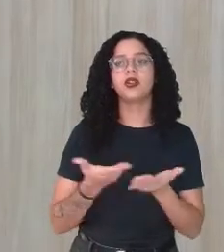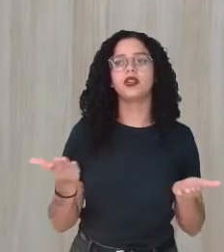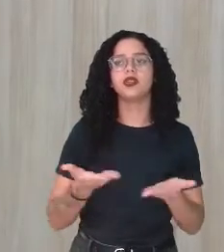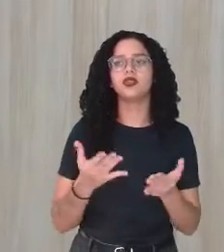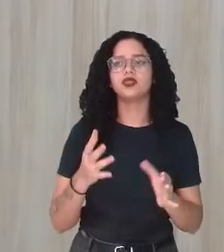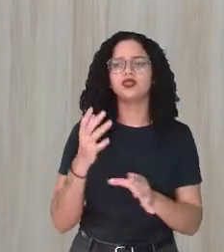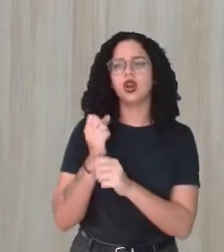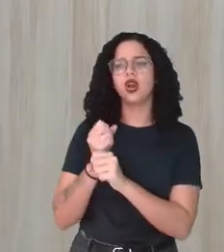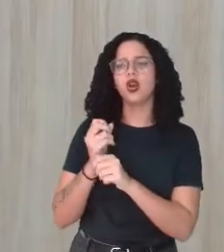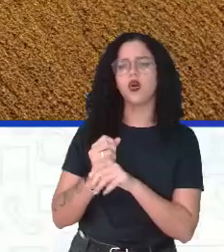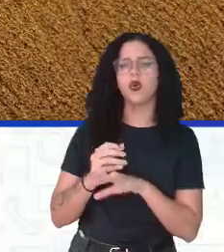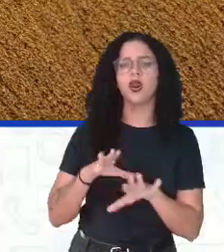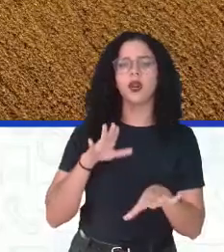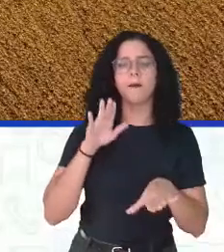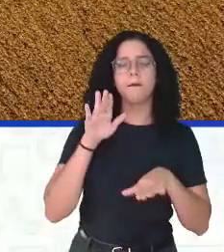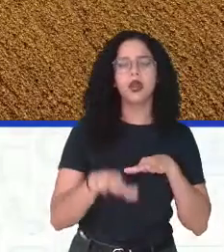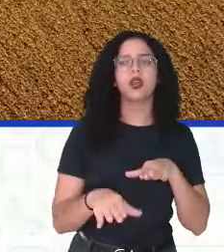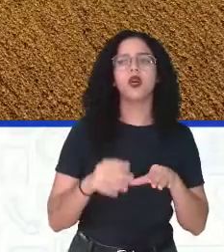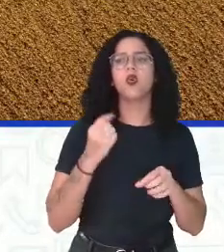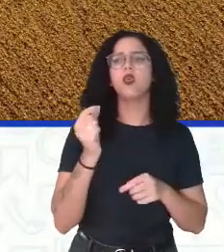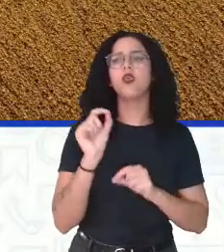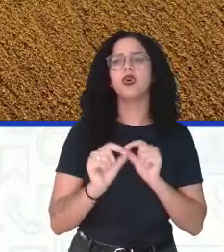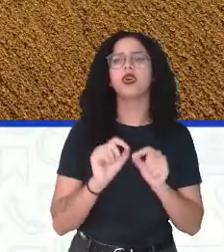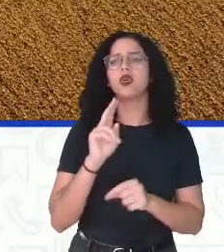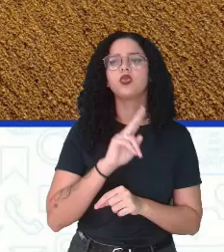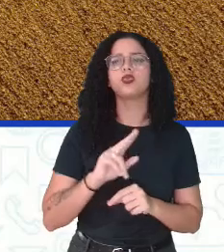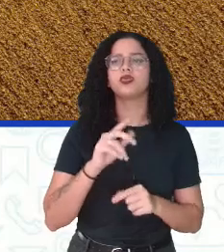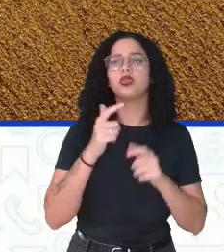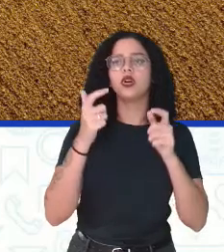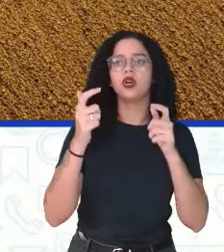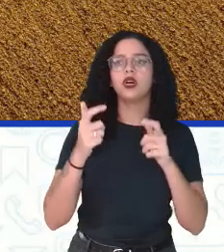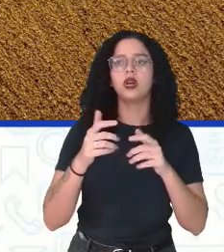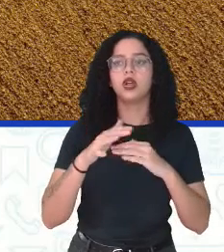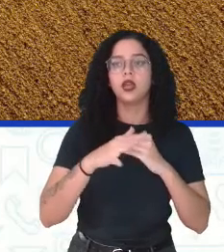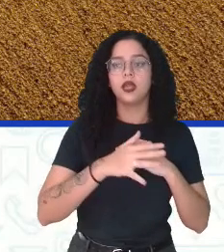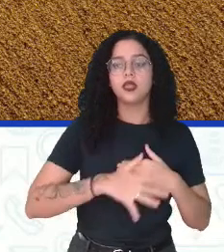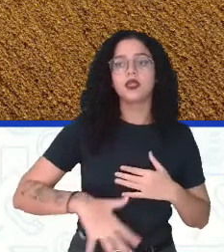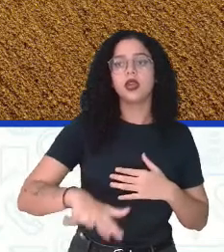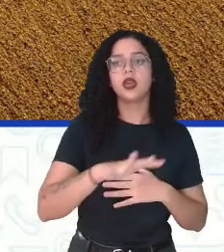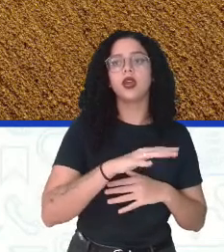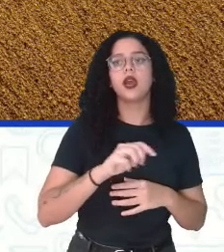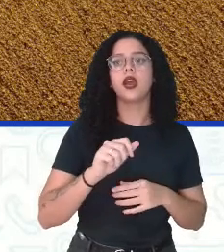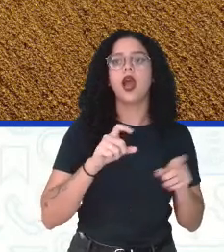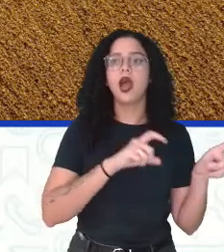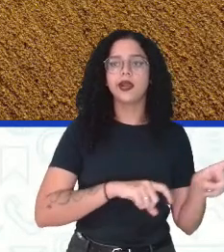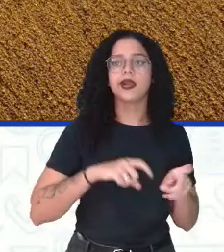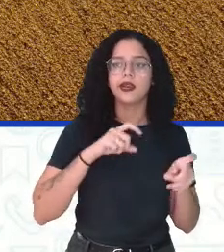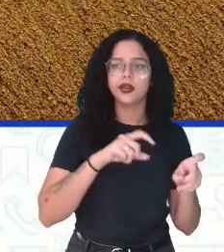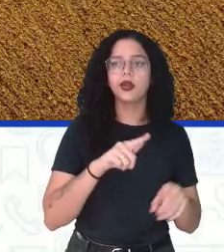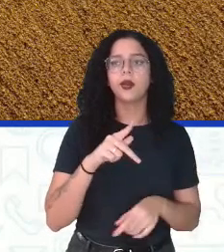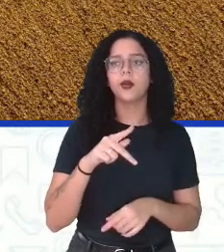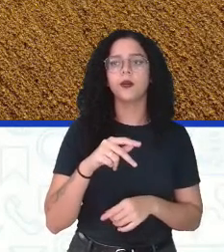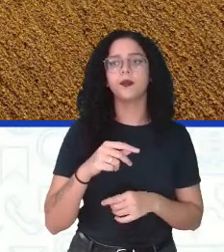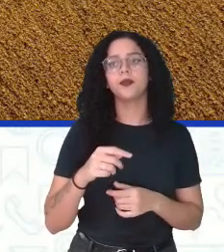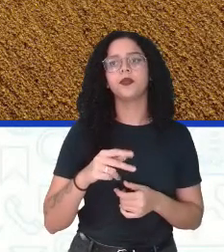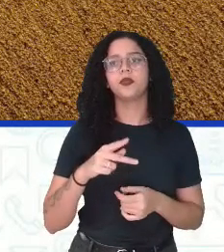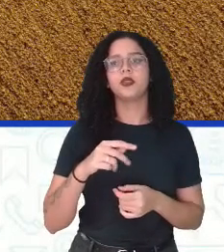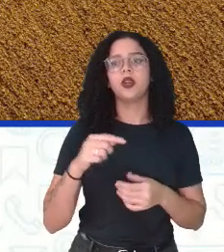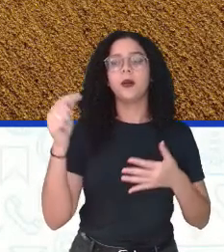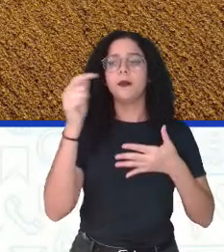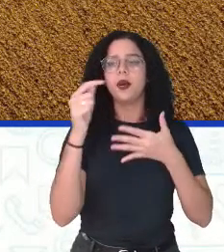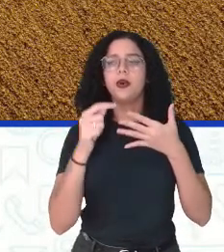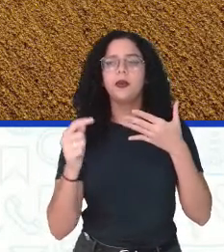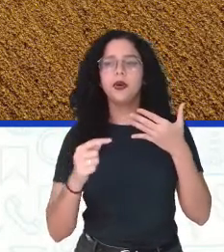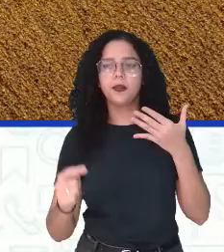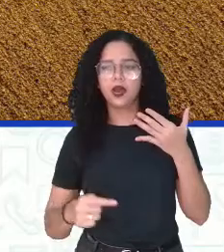o cálculo na pegada, gente, o que é que a gente utiliza? Territórios produtivos, né, como os territórios agrícolas, pastagens, oceanos,